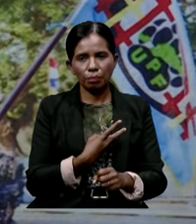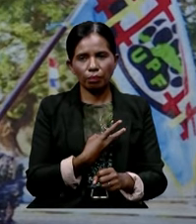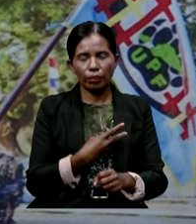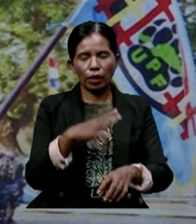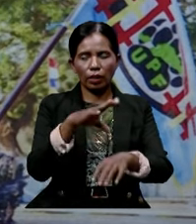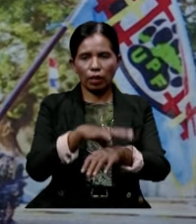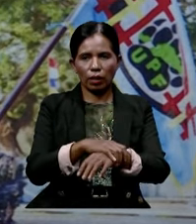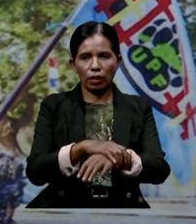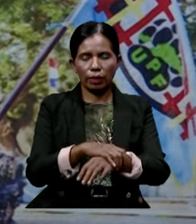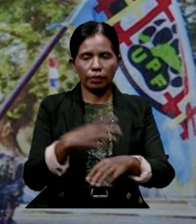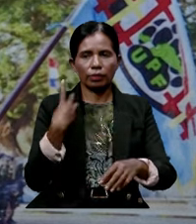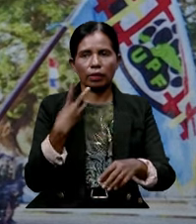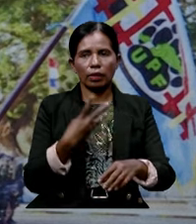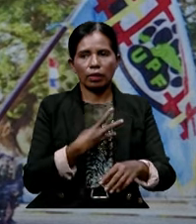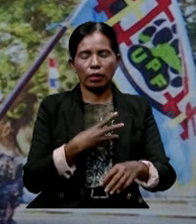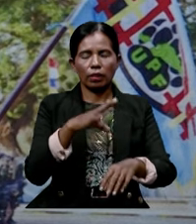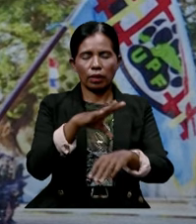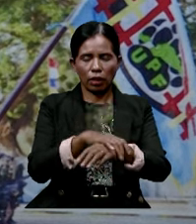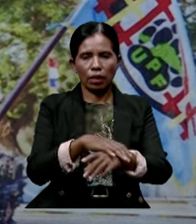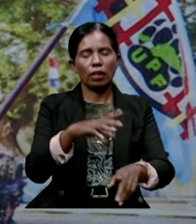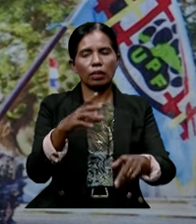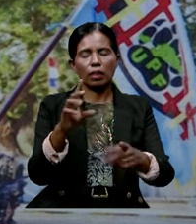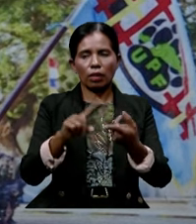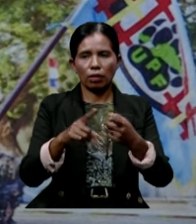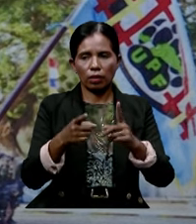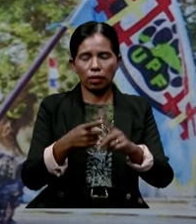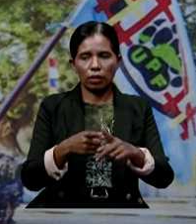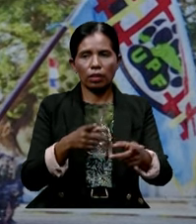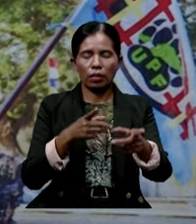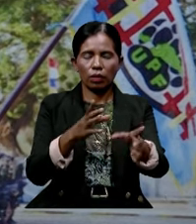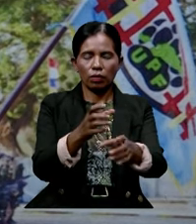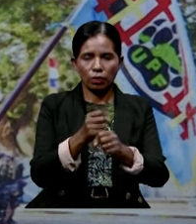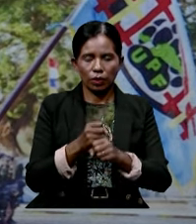detene ne ida desabe kila tho